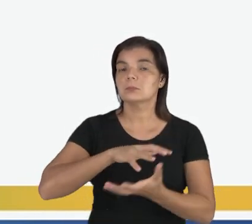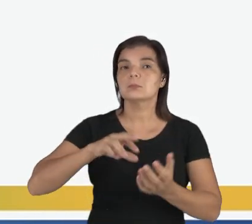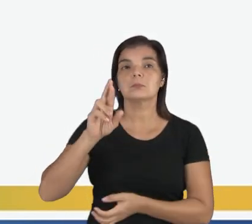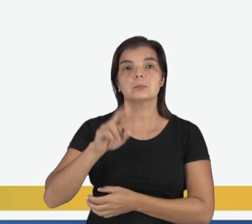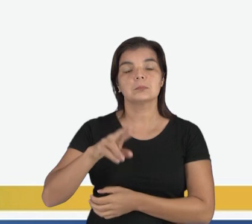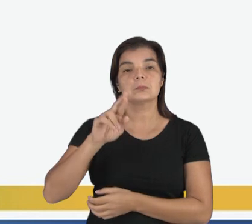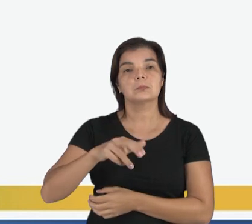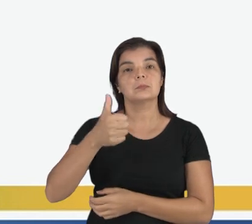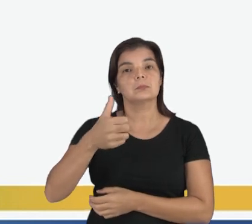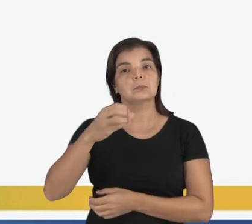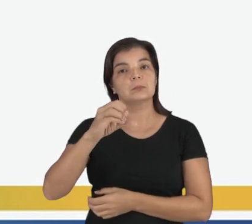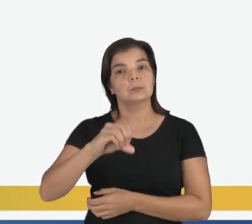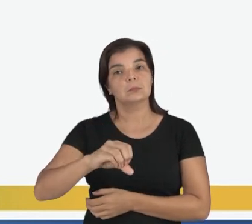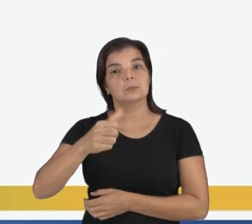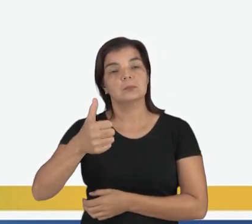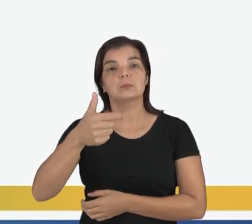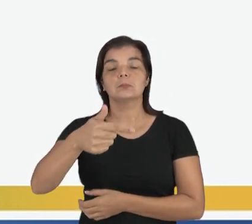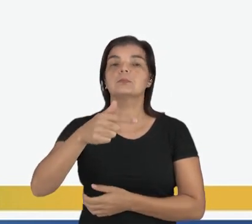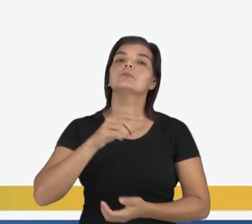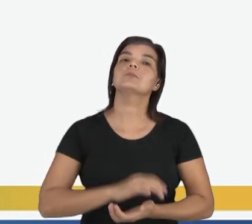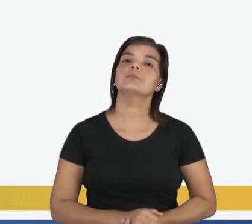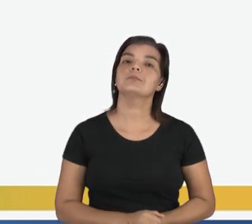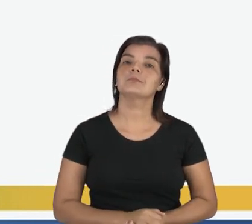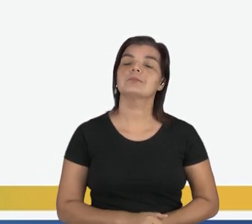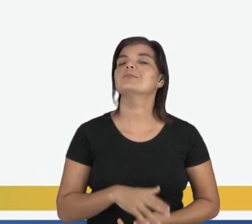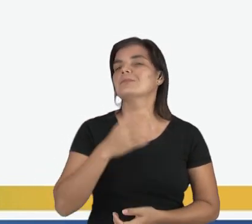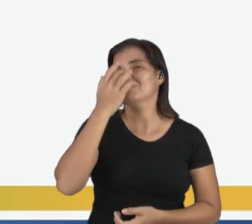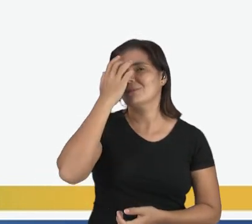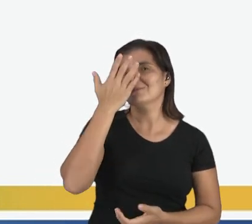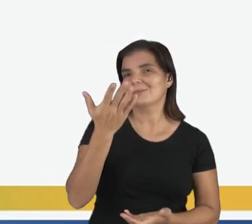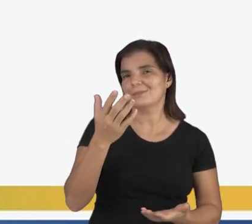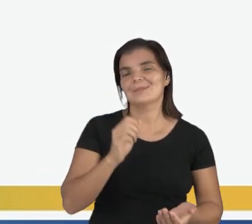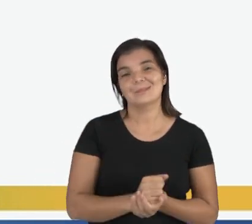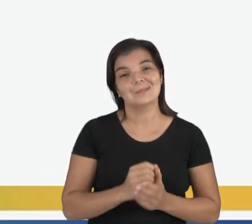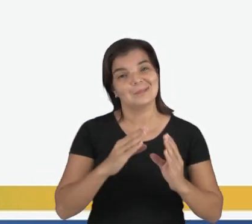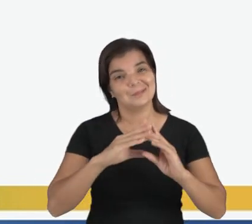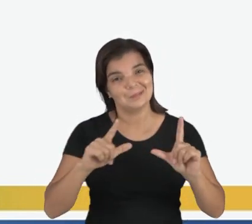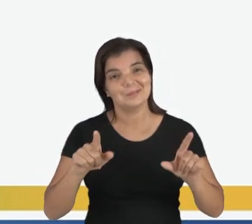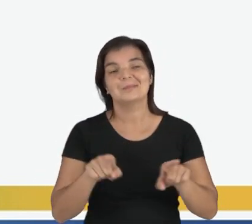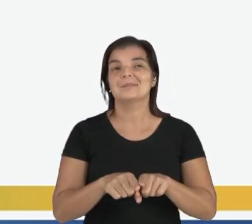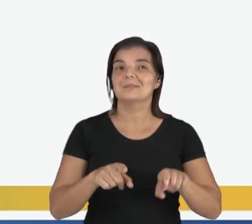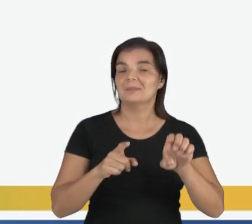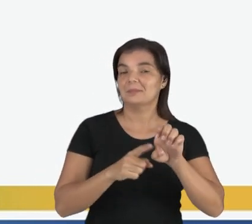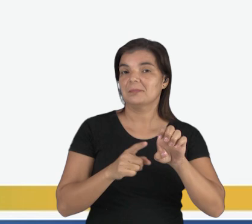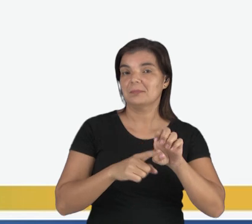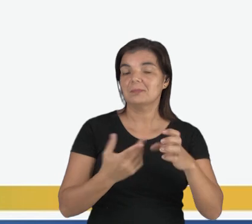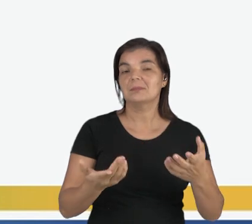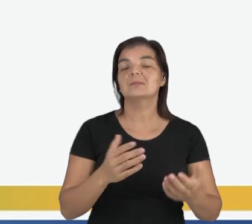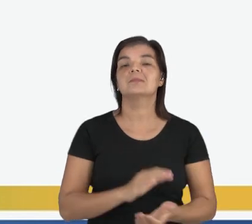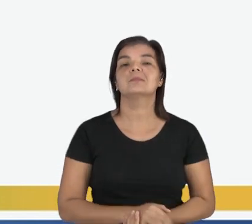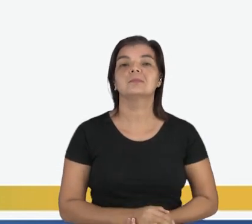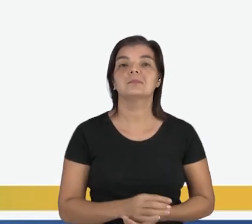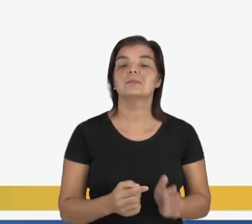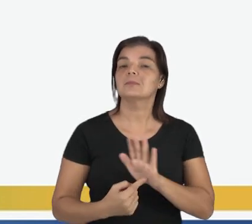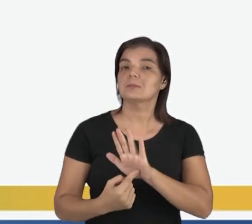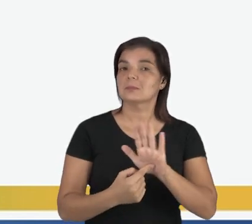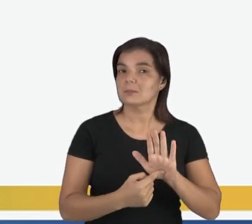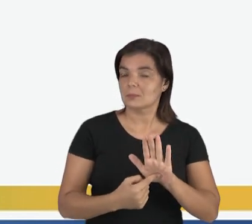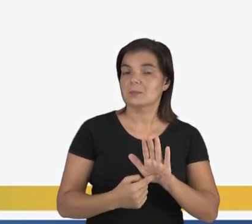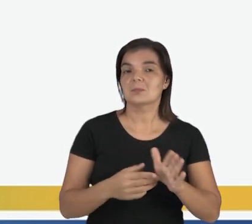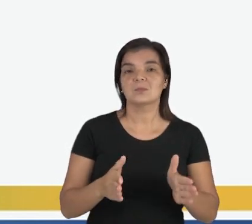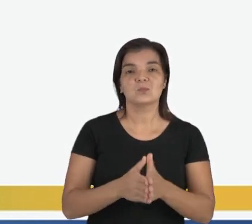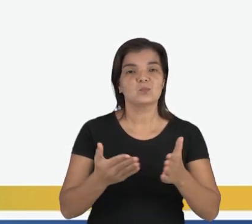Russa em 1917. Só bem fácil, né? Claro que é a Revolução Russa, né? Esse cenário aí